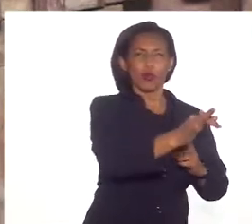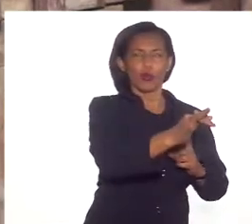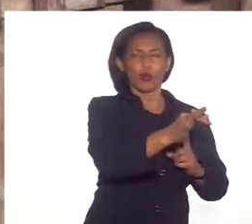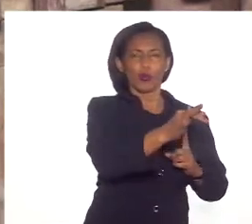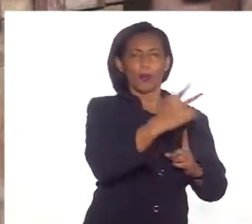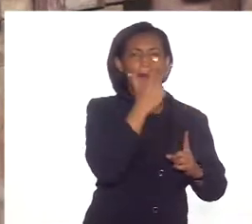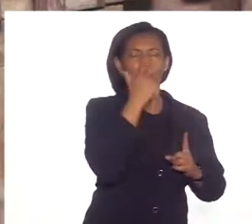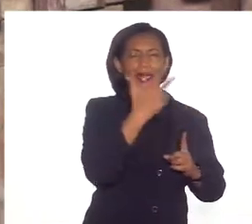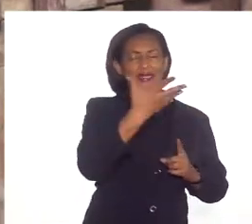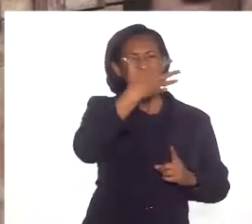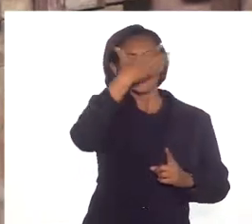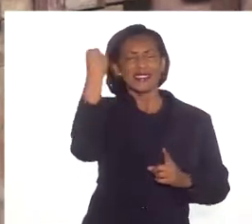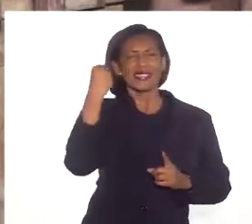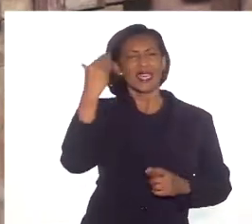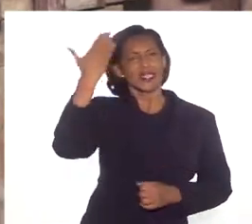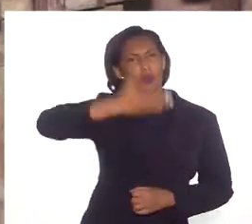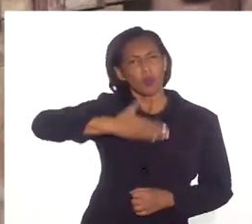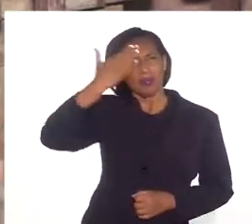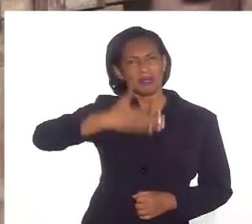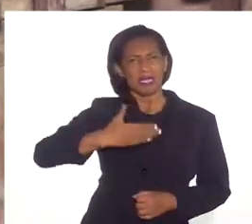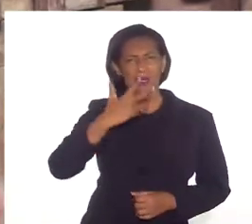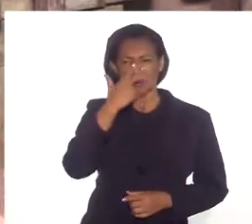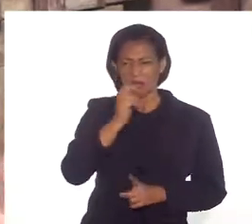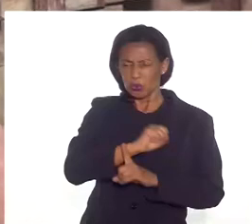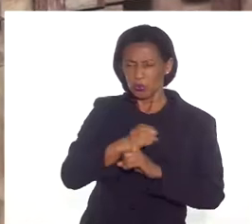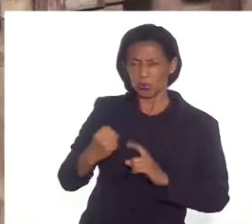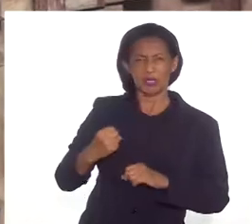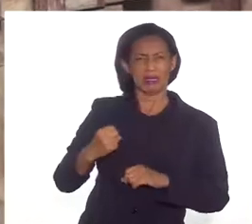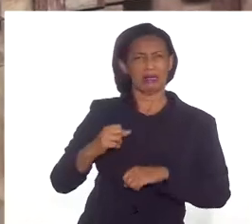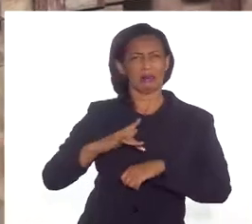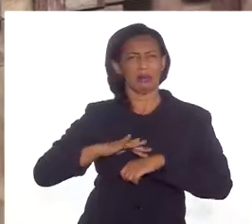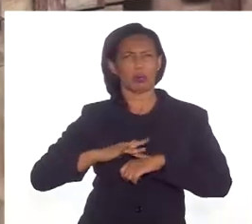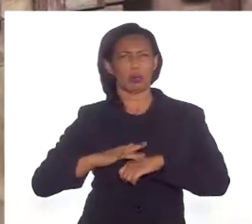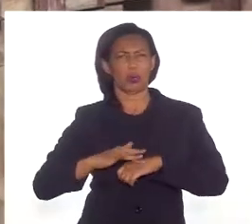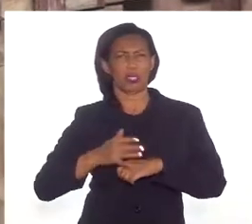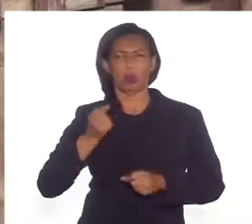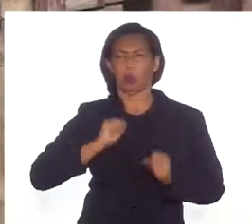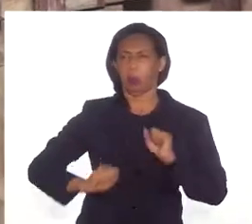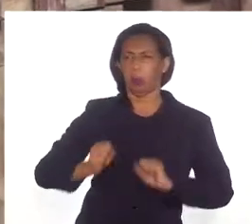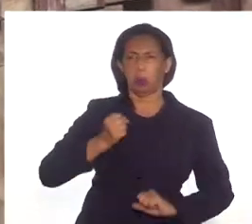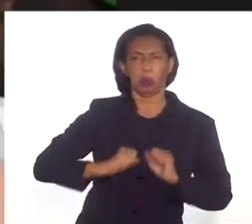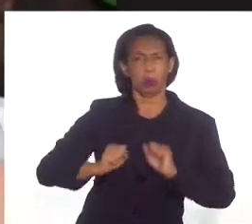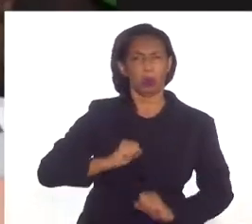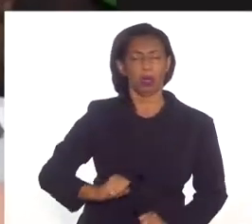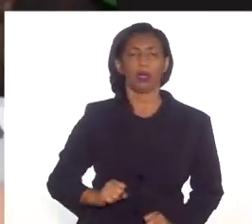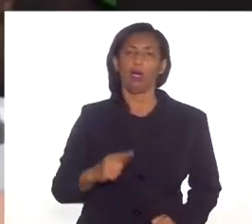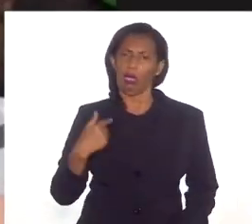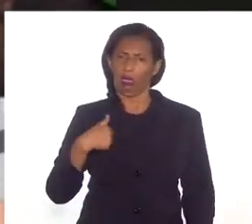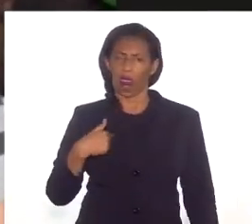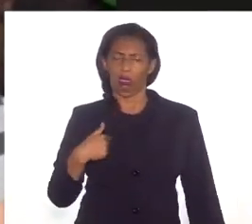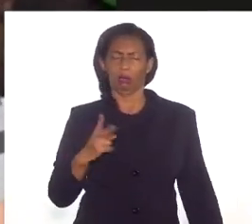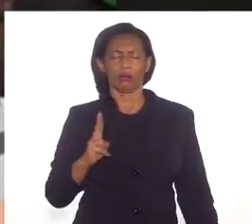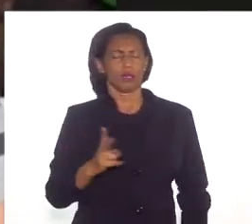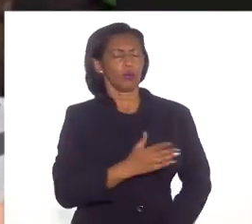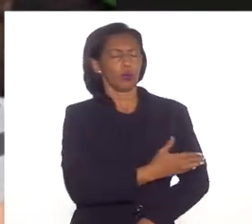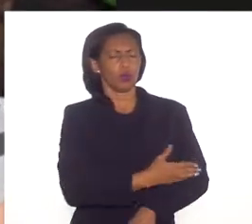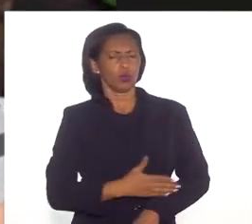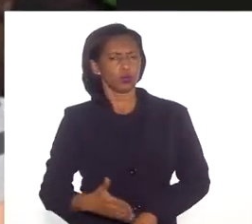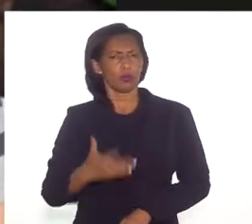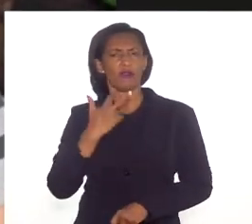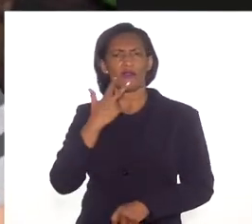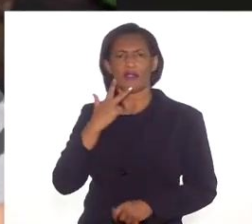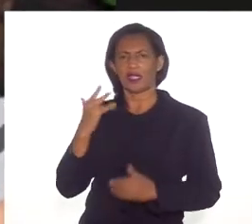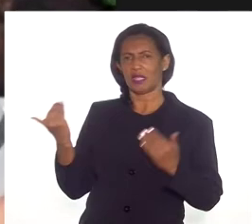presente acabou gerando uma sociedade bem doente, depressiva, ansiosa. Exatamente. Eu costumo sempre fazer